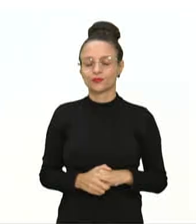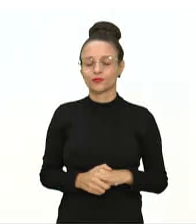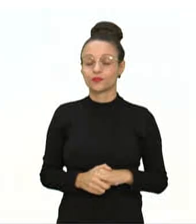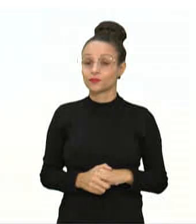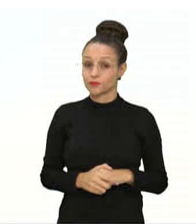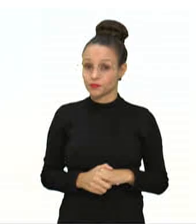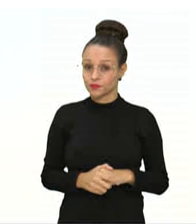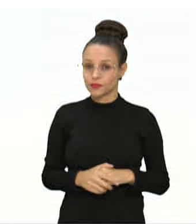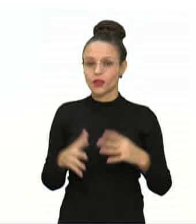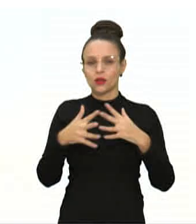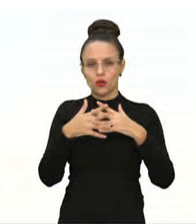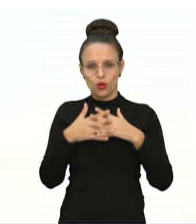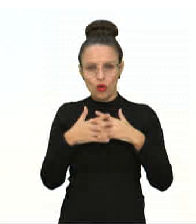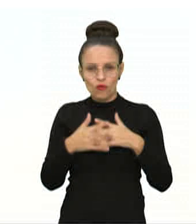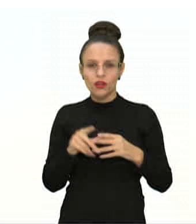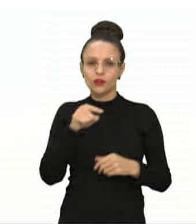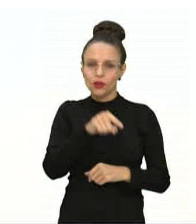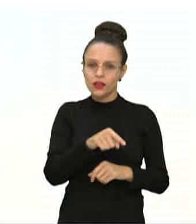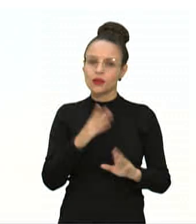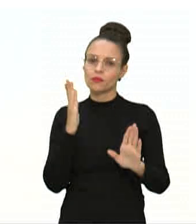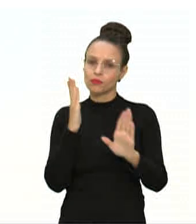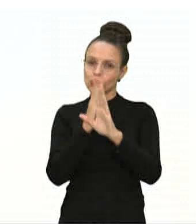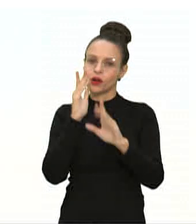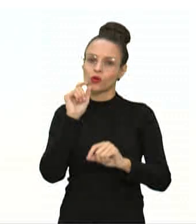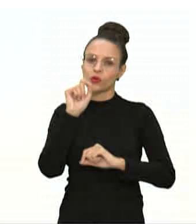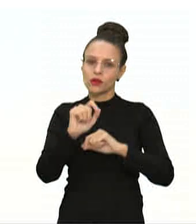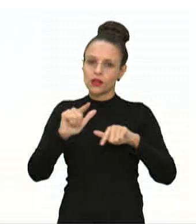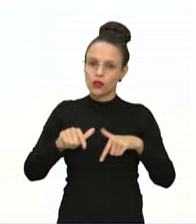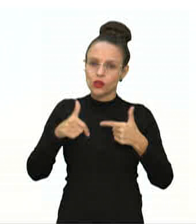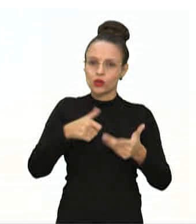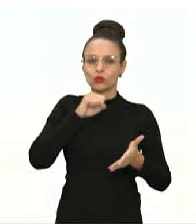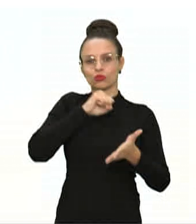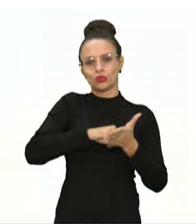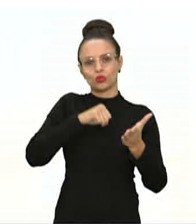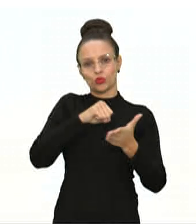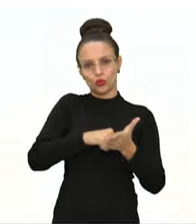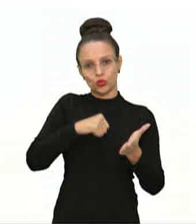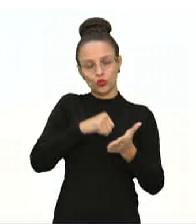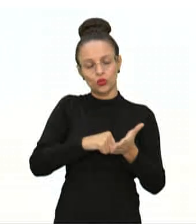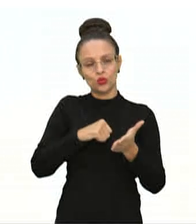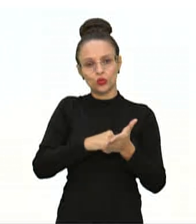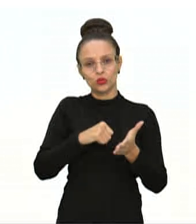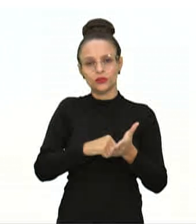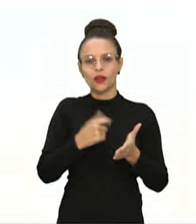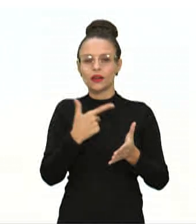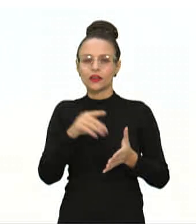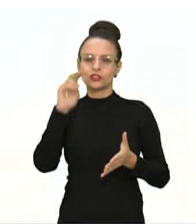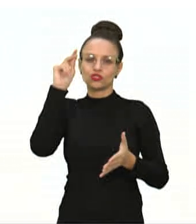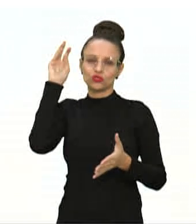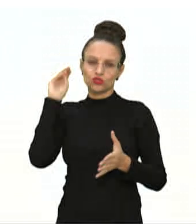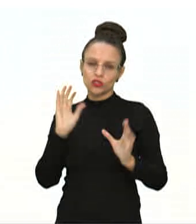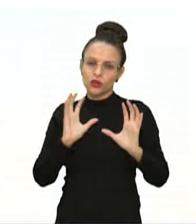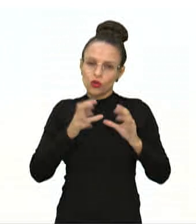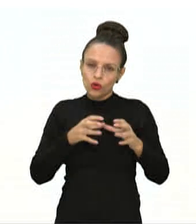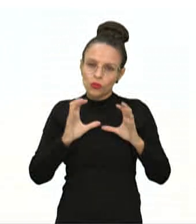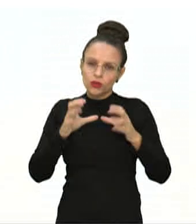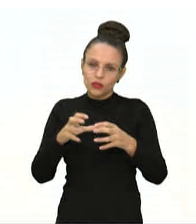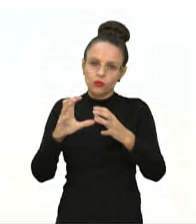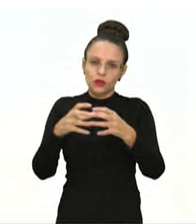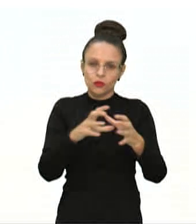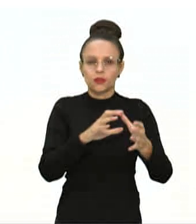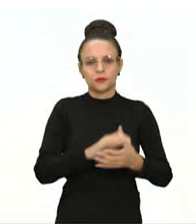O conflito na região é resultado, então, da luta de antigas comunidades nacionais, guarda